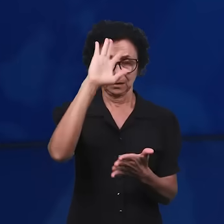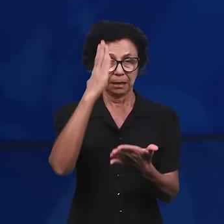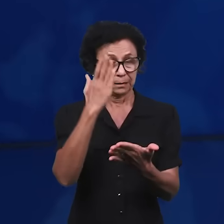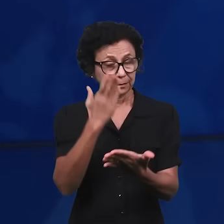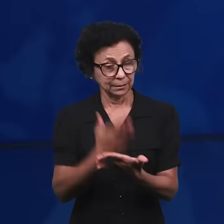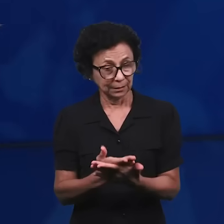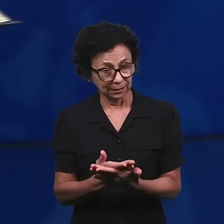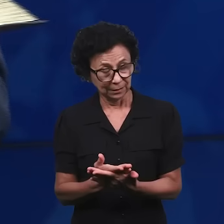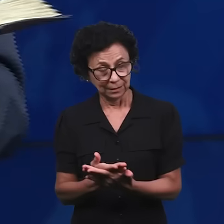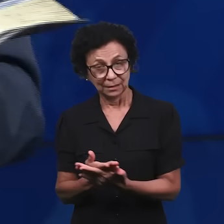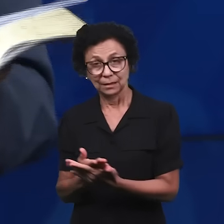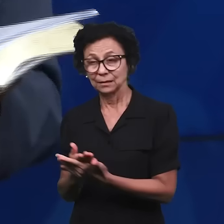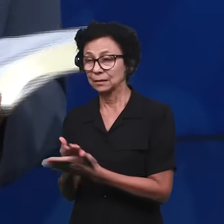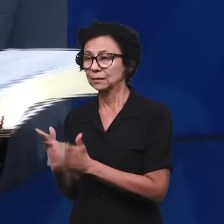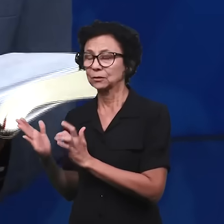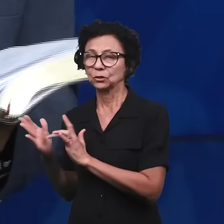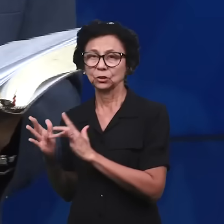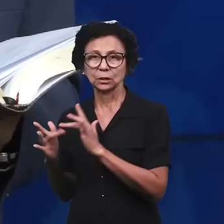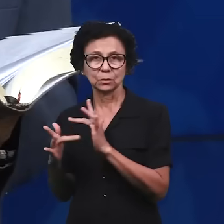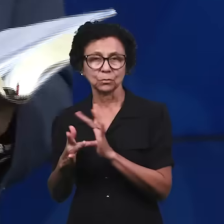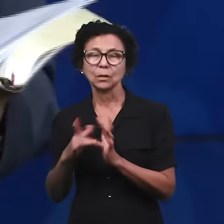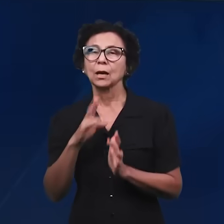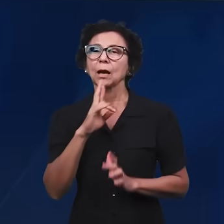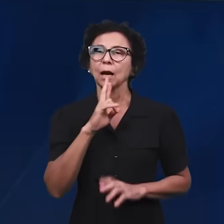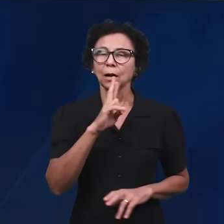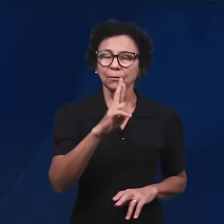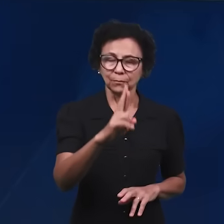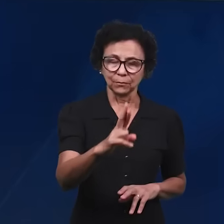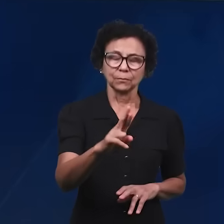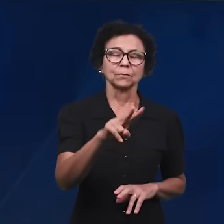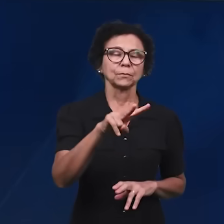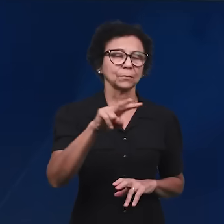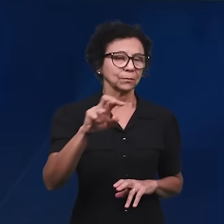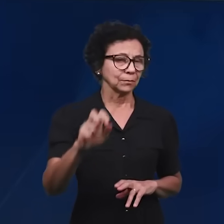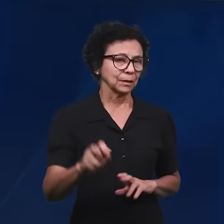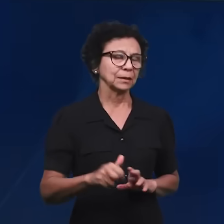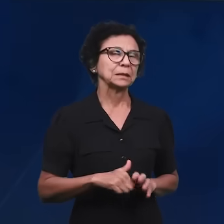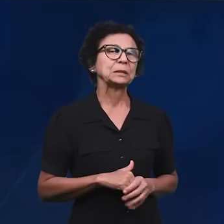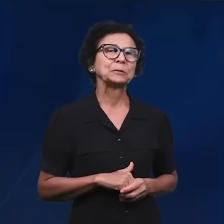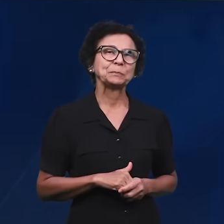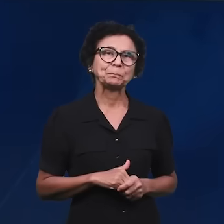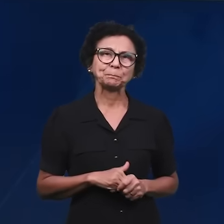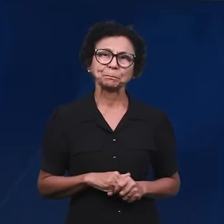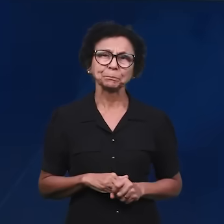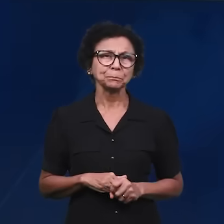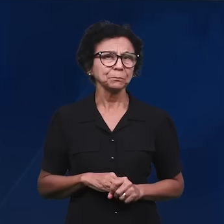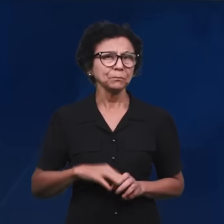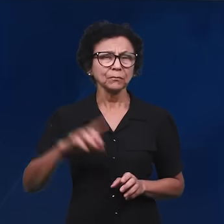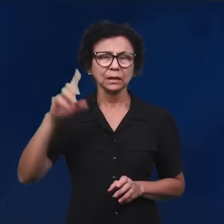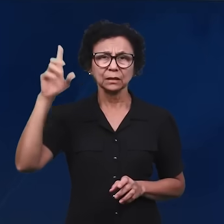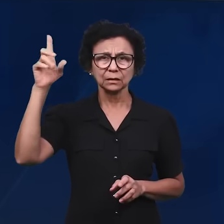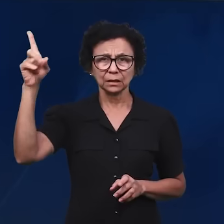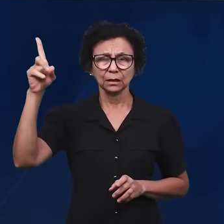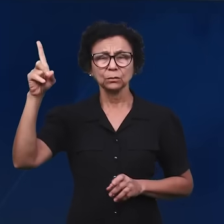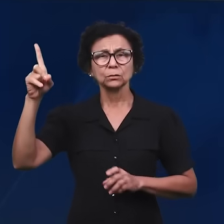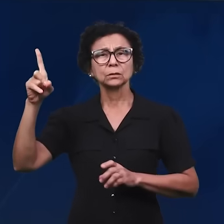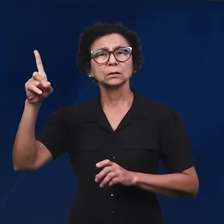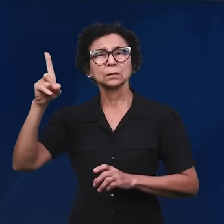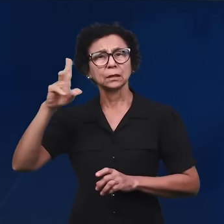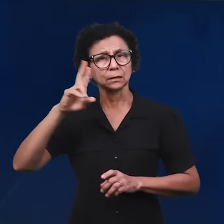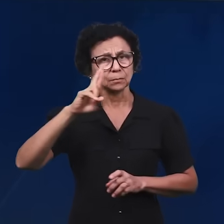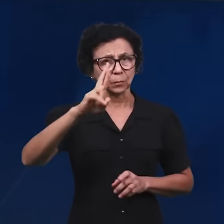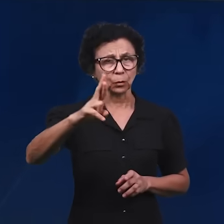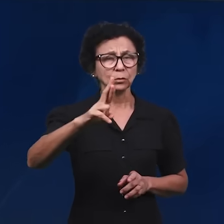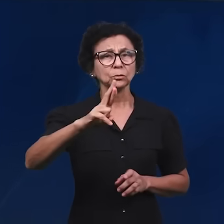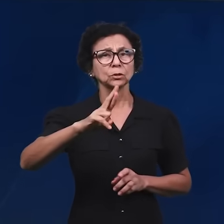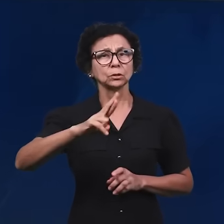nisso. Lembre que Jesus, ele não vai deixar você sem resposta, Deus não vai deixar sem resposta a sua vida. Deus é o Deus que responde.